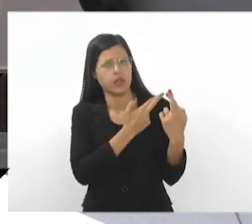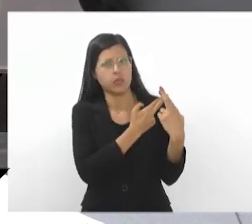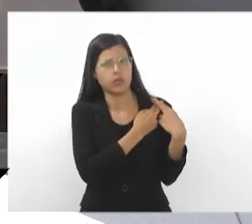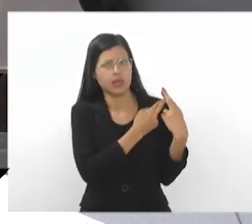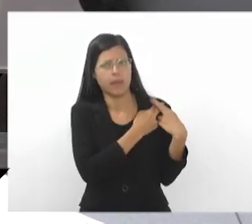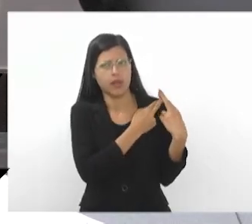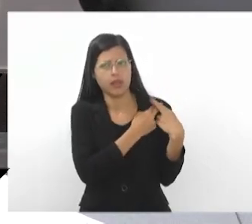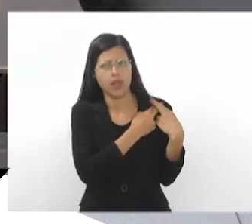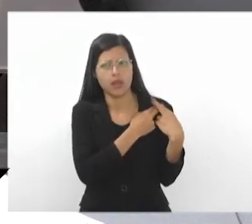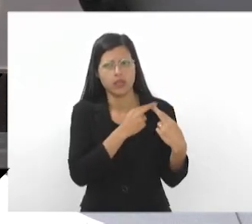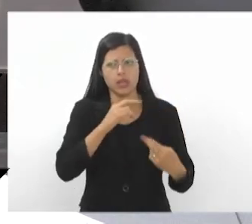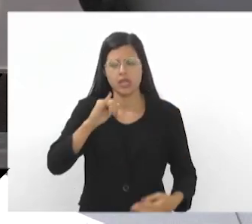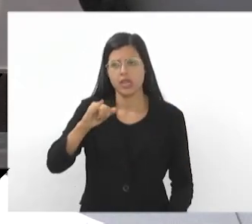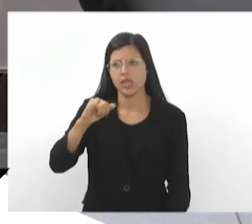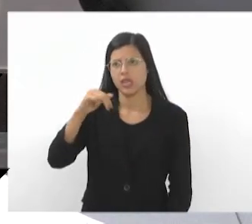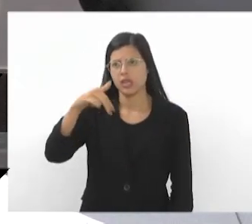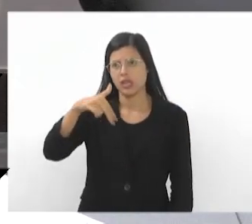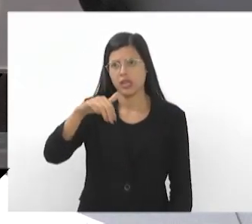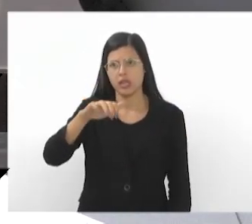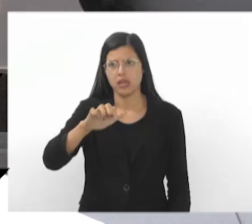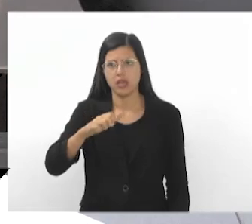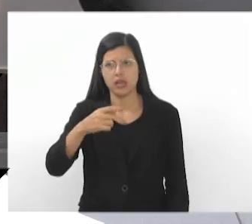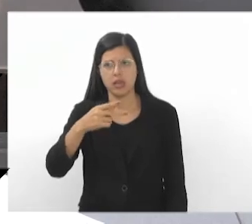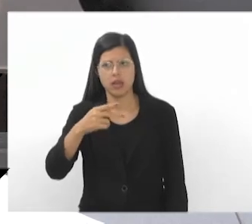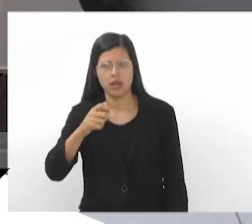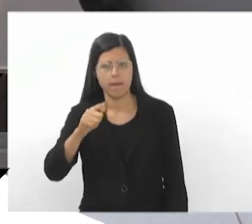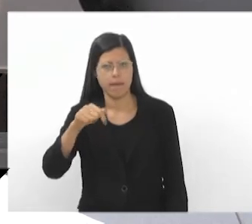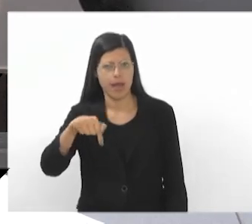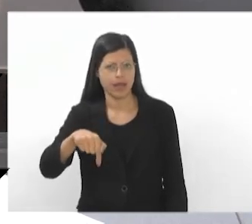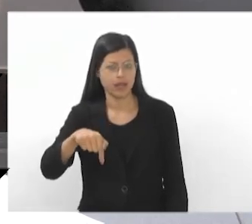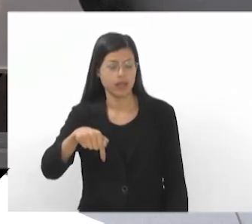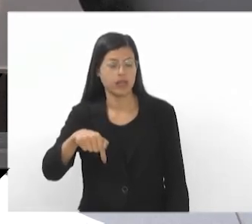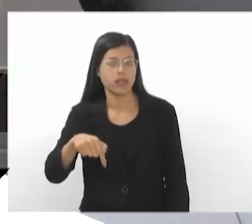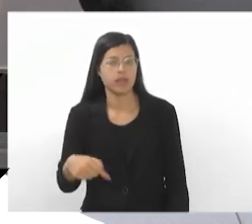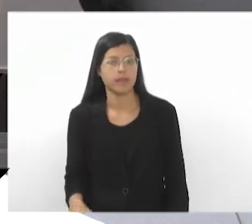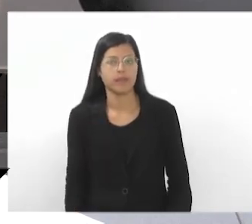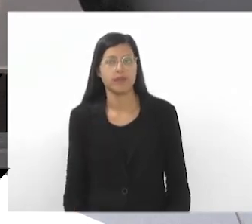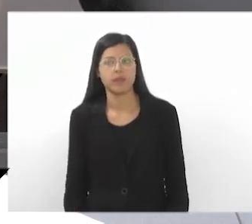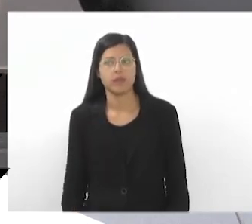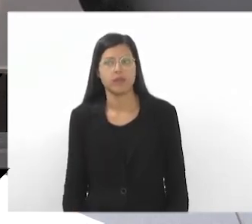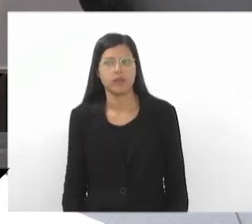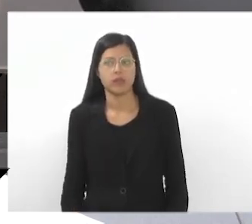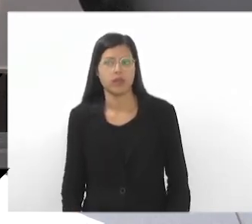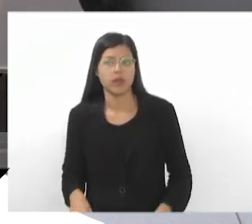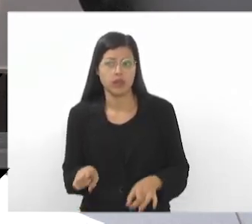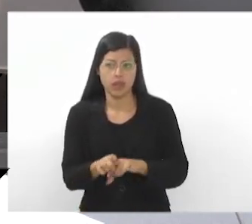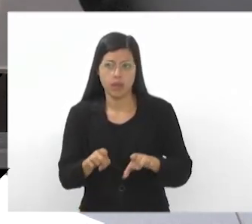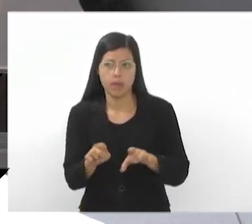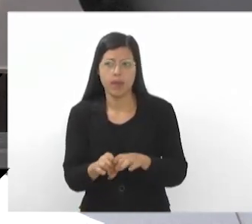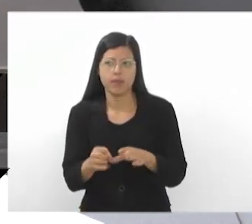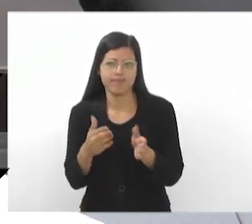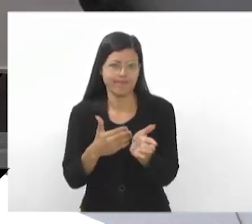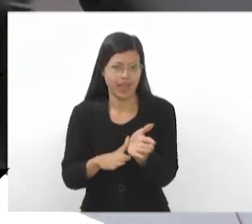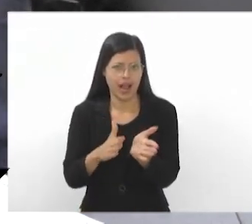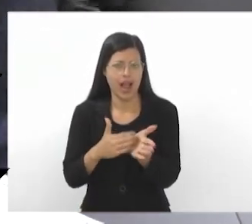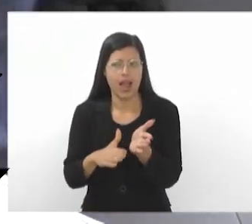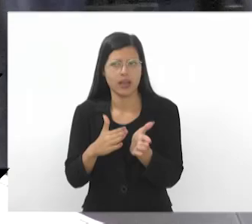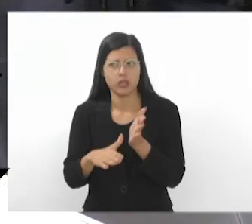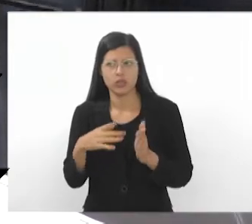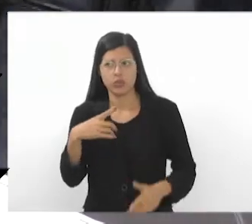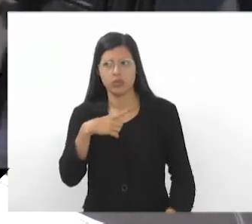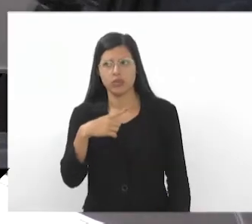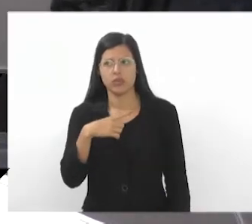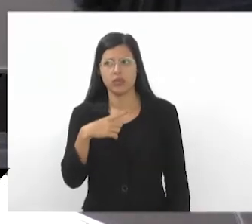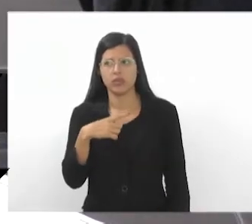para o INEPAC, que também, em tese, gera despesa, né? Porque ninguém